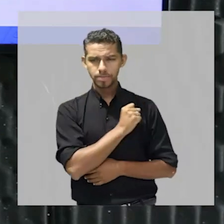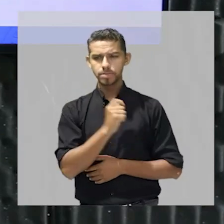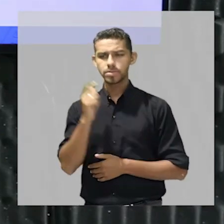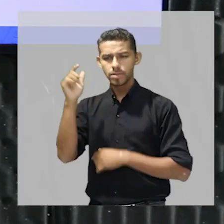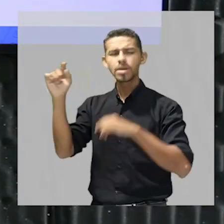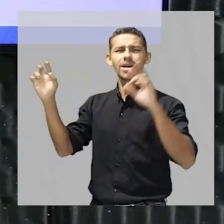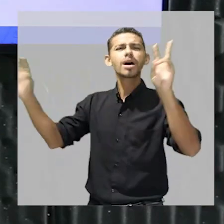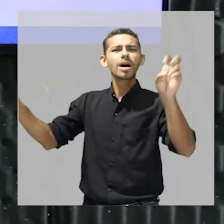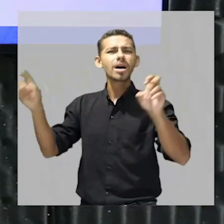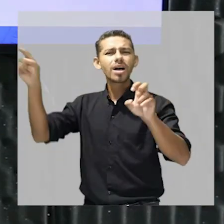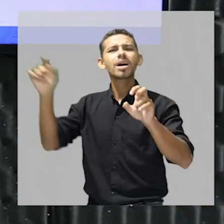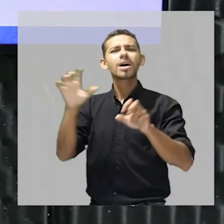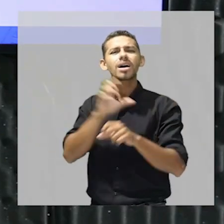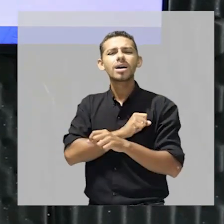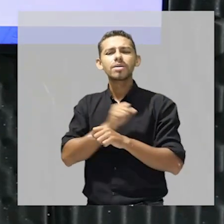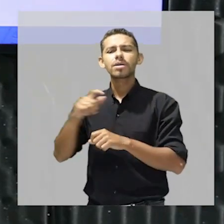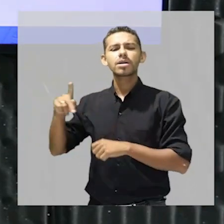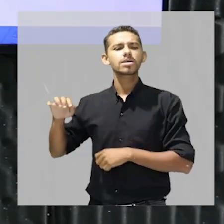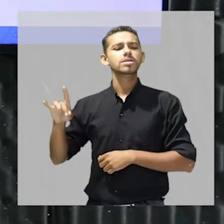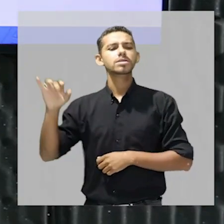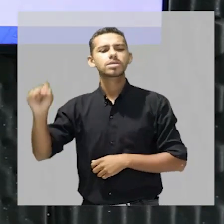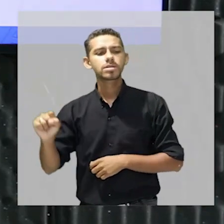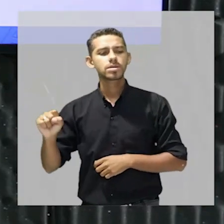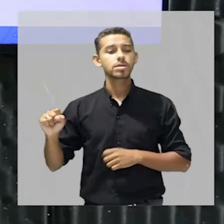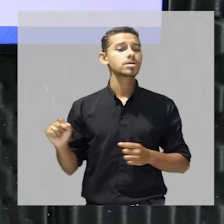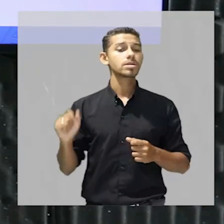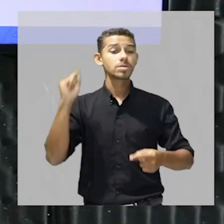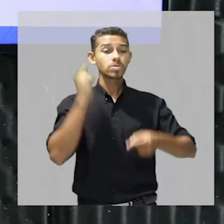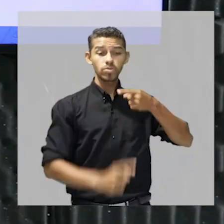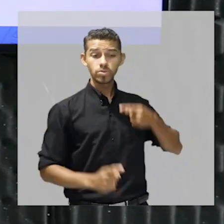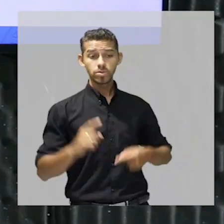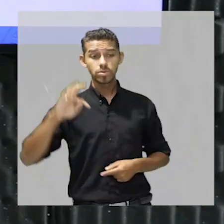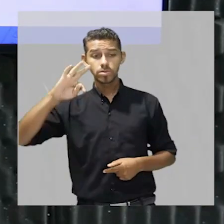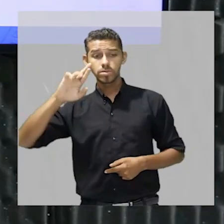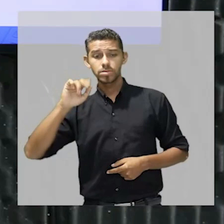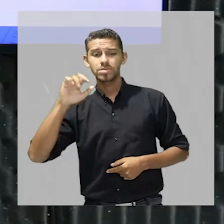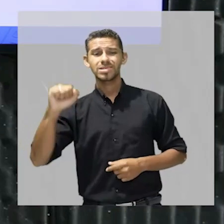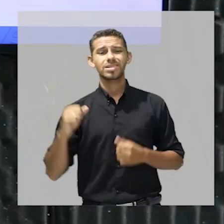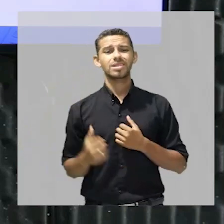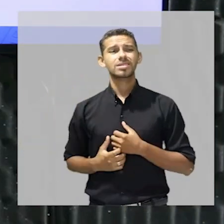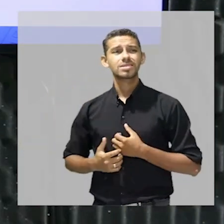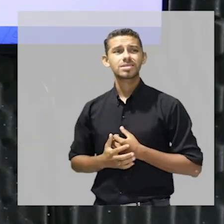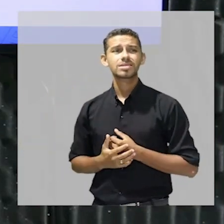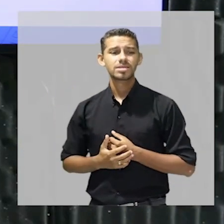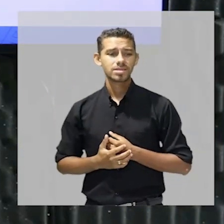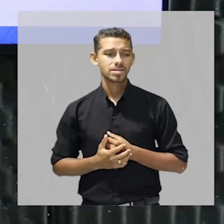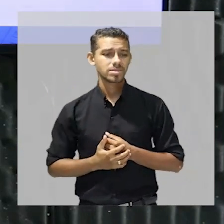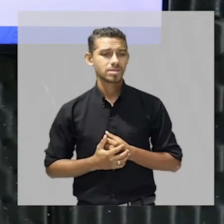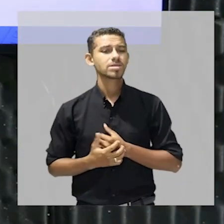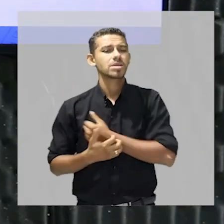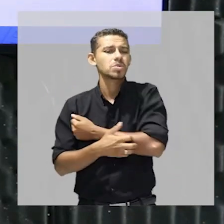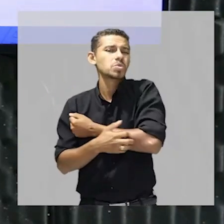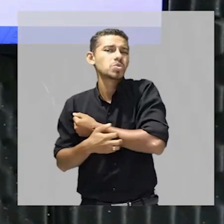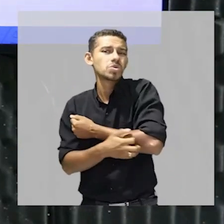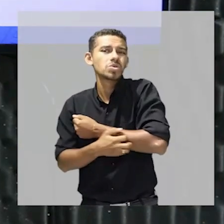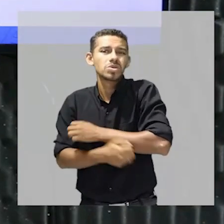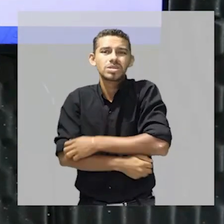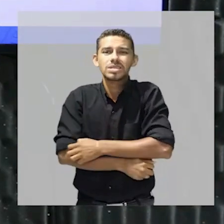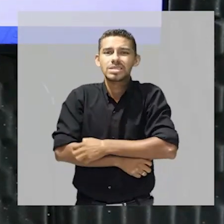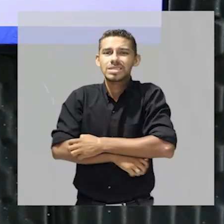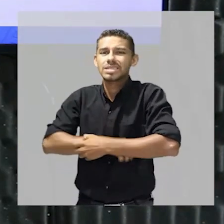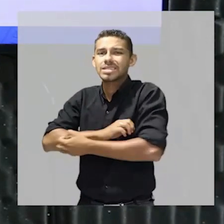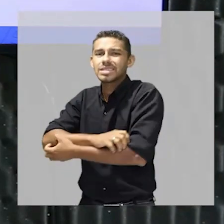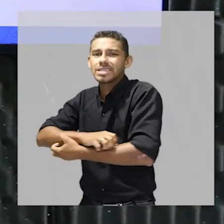gala proibida no trapiche Almiro lhe disse tô com uma coceira danada mostrou os braços já cheio de